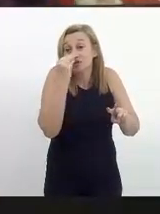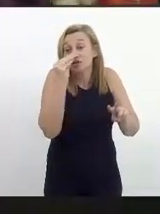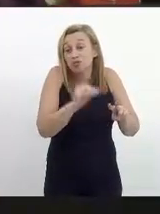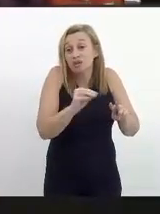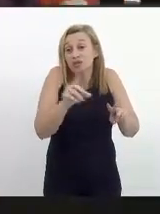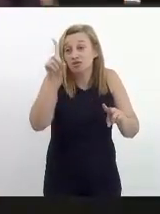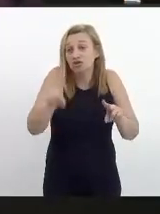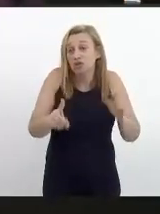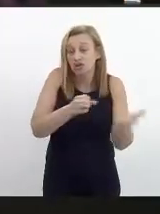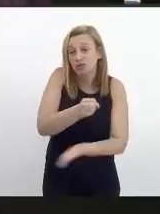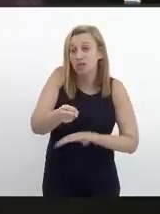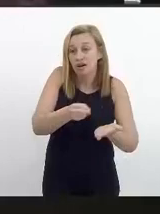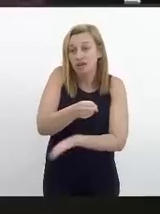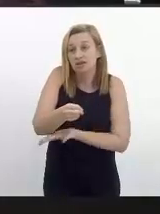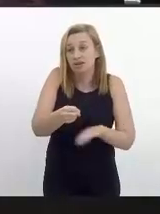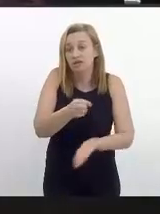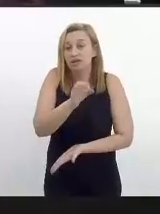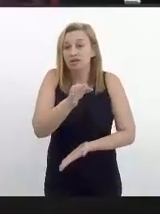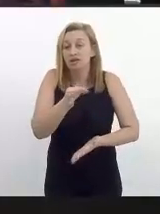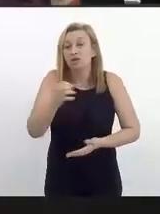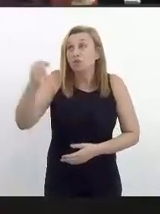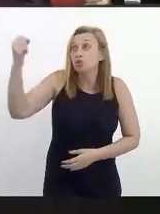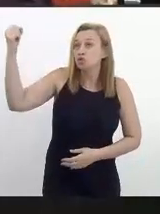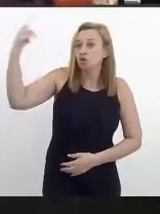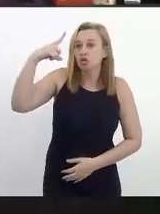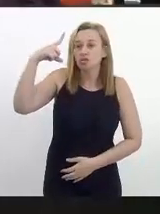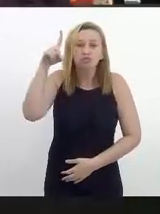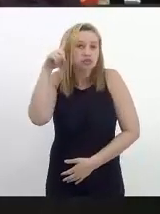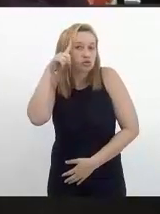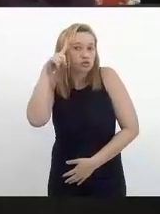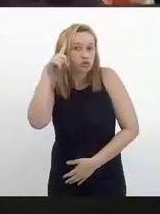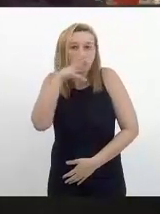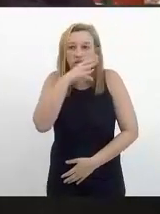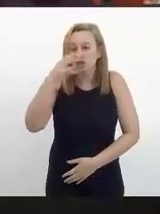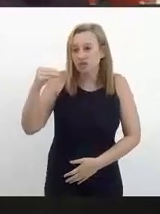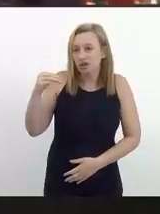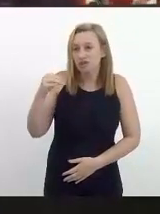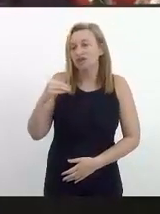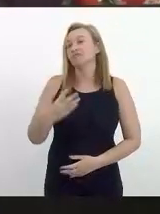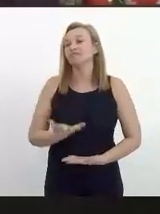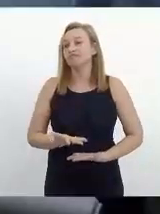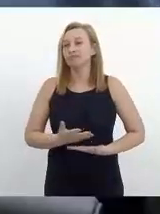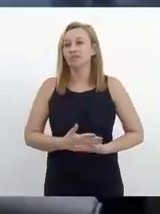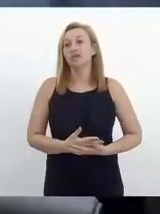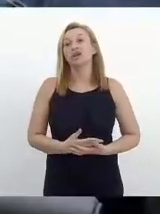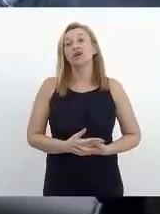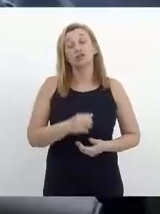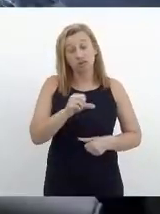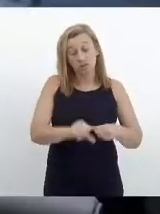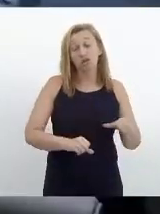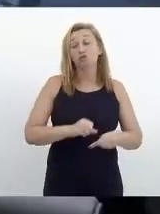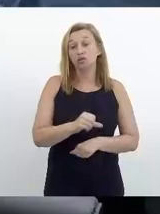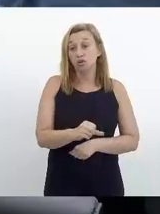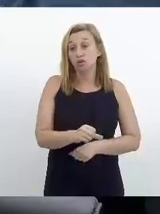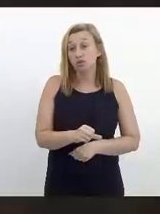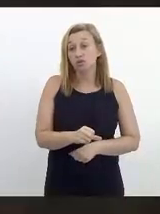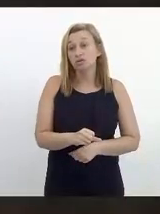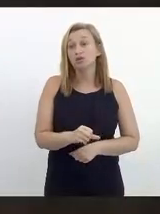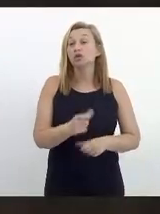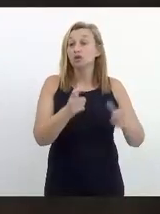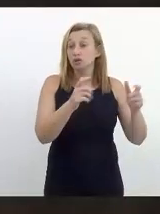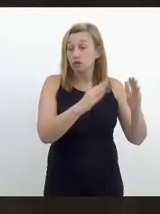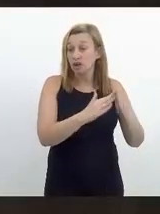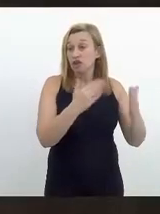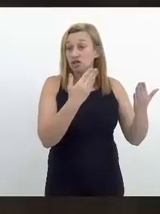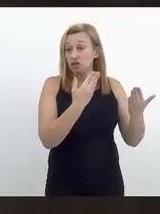direitos básicos, inclusive como banho de sol diário para os adolescentes por falta de agente. Isso transforma as unidades